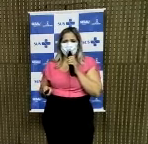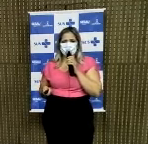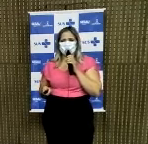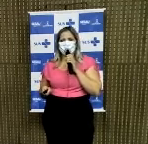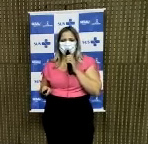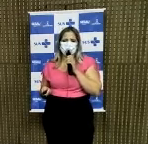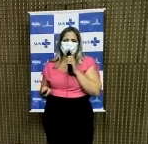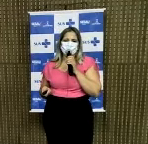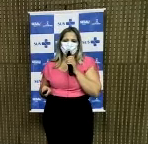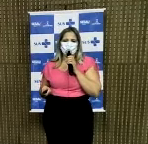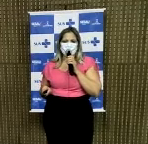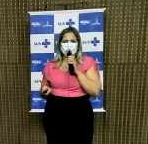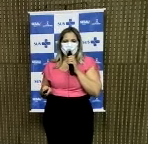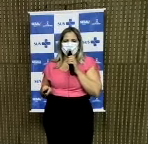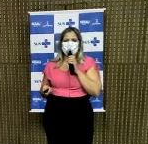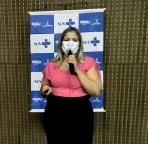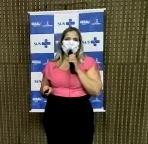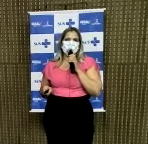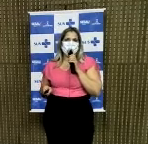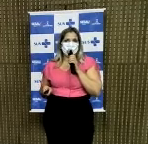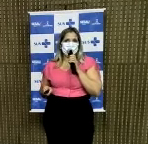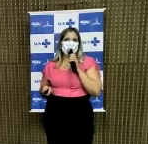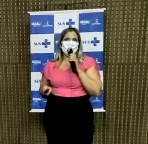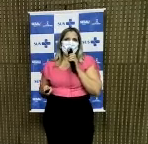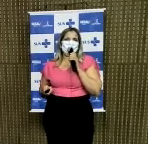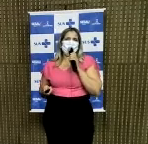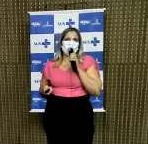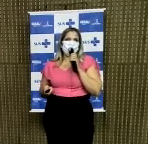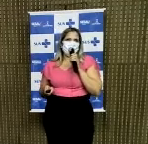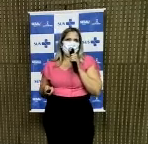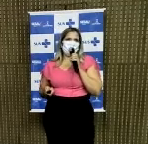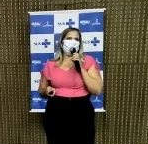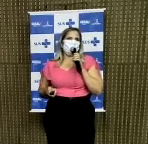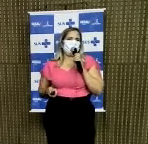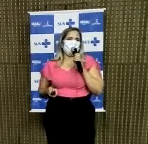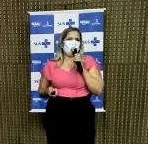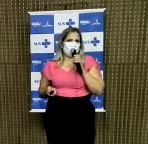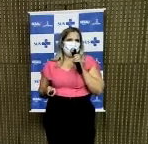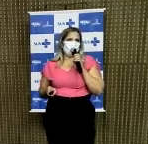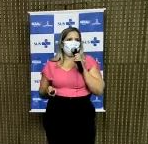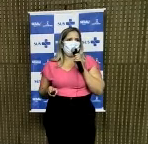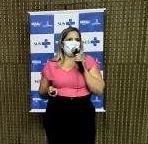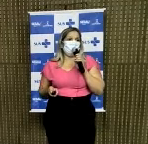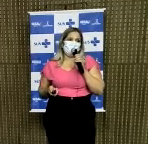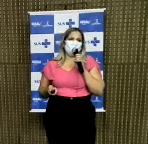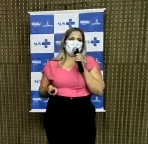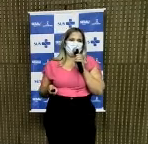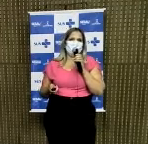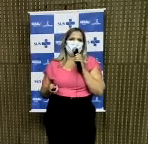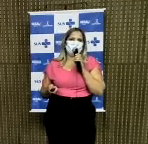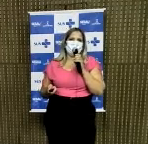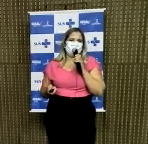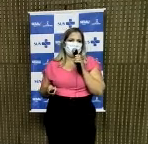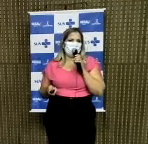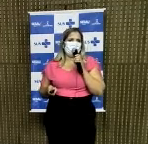casos suspeito confirmado de COVID, vacina, esse número de visita domiciliar de técnico de enfermagem se deve também a